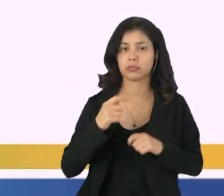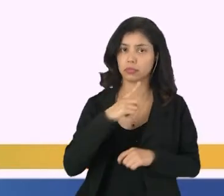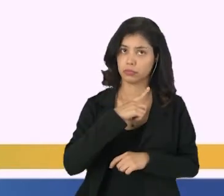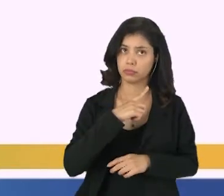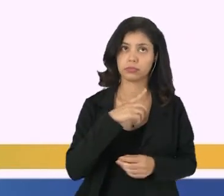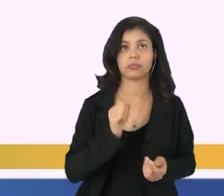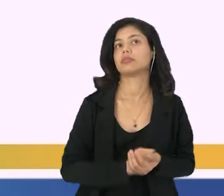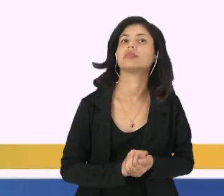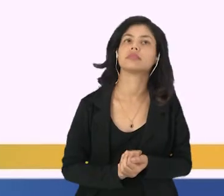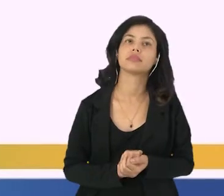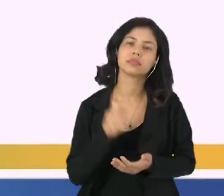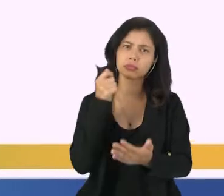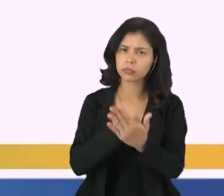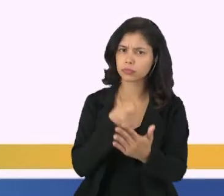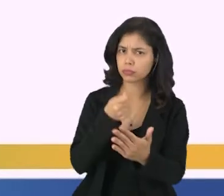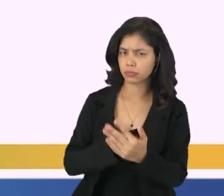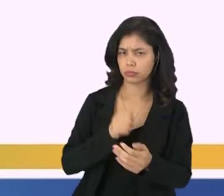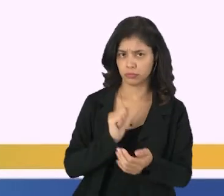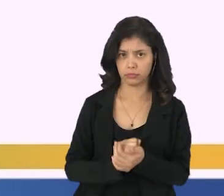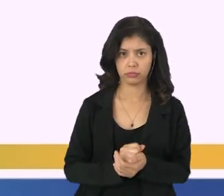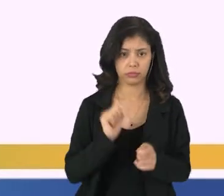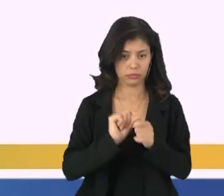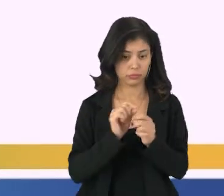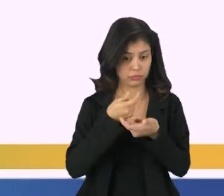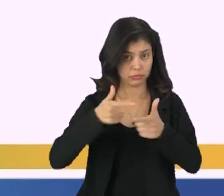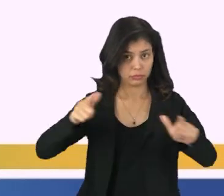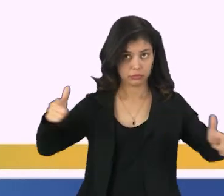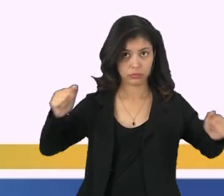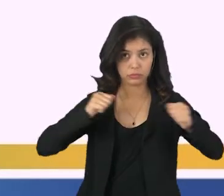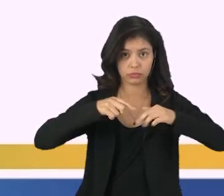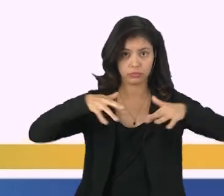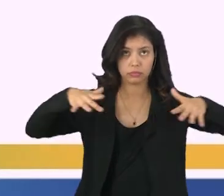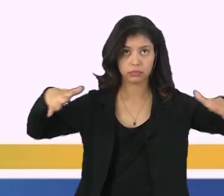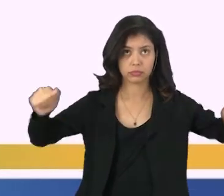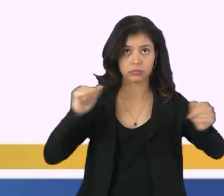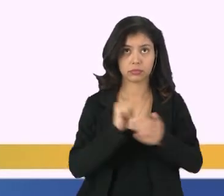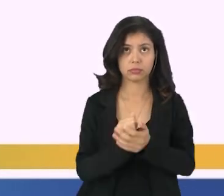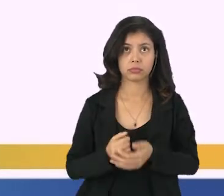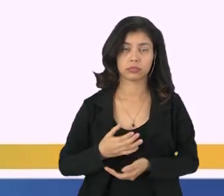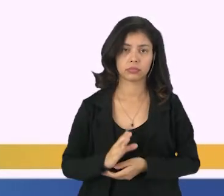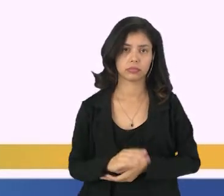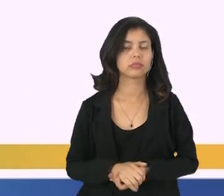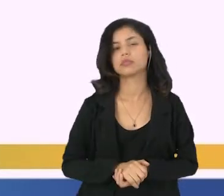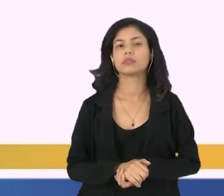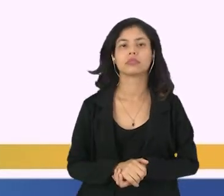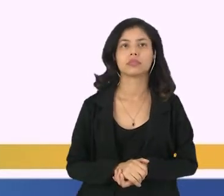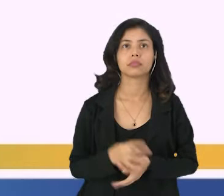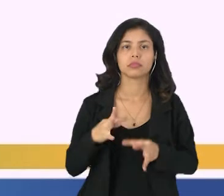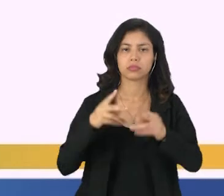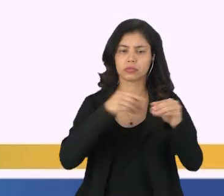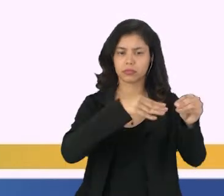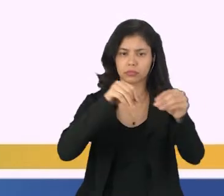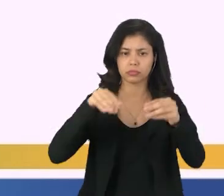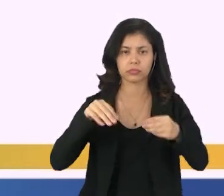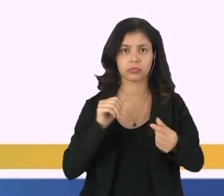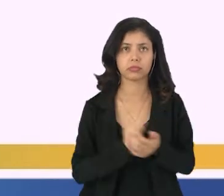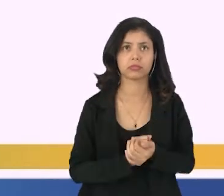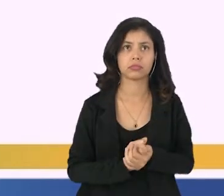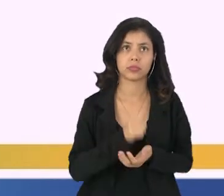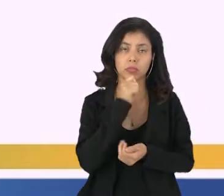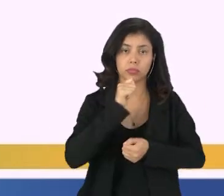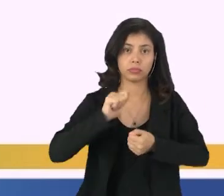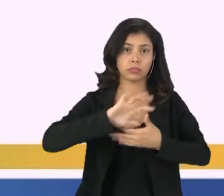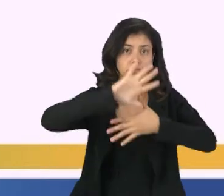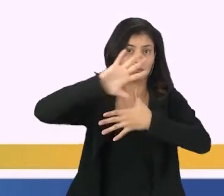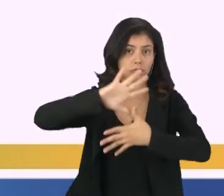né, essa obrigação de fazer essa expansão do catolicismo, né, em todas as terras, né, por isso que a gente tem América